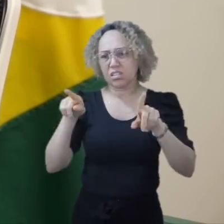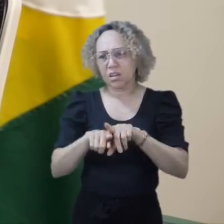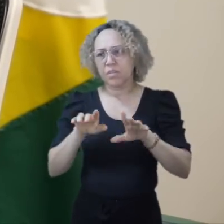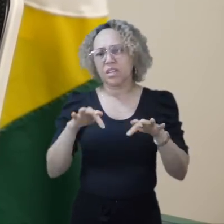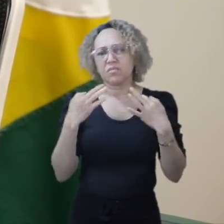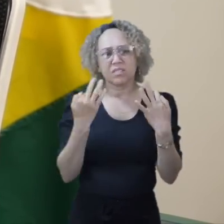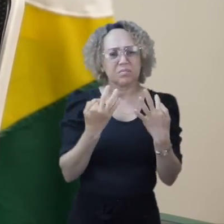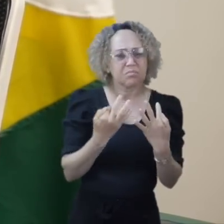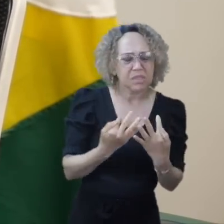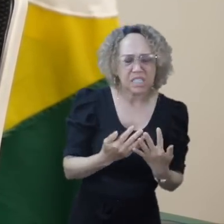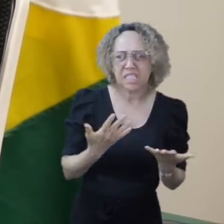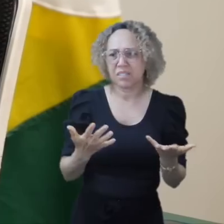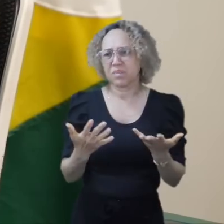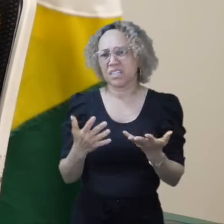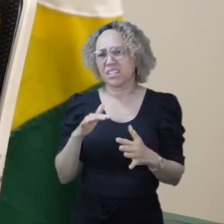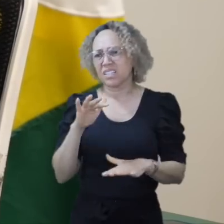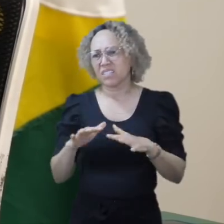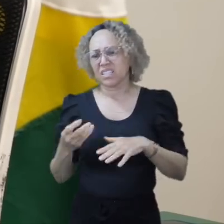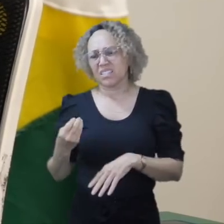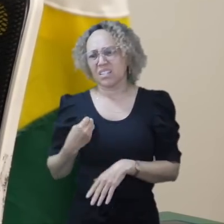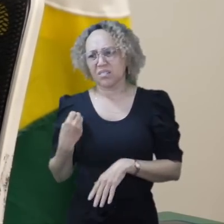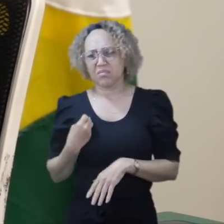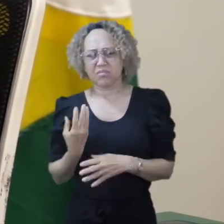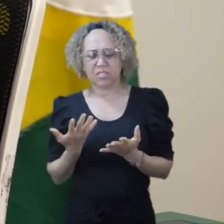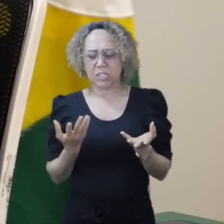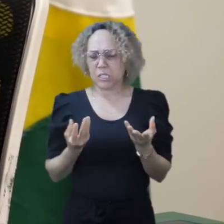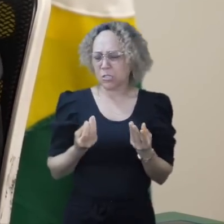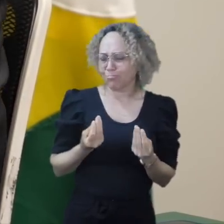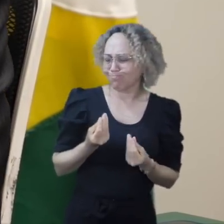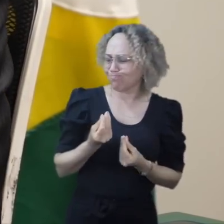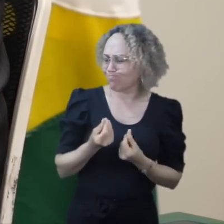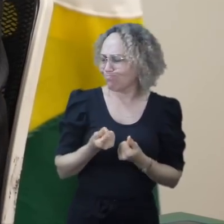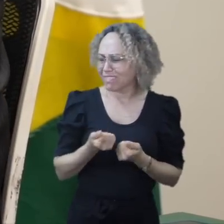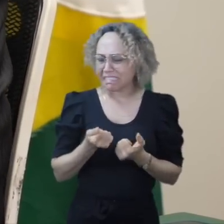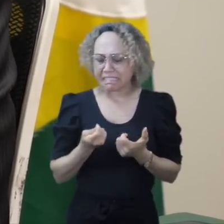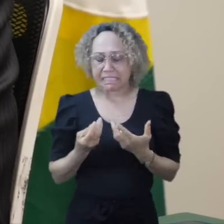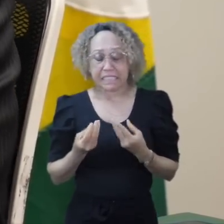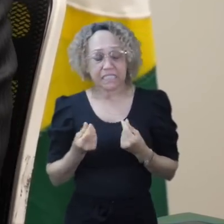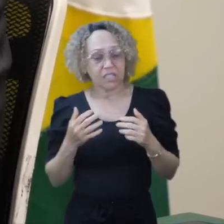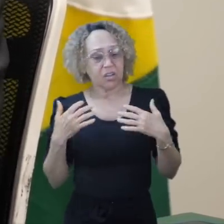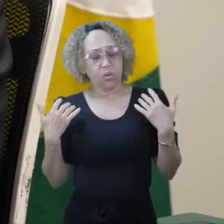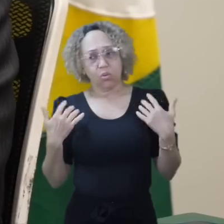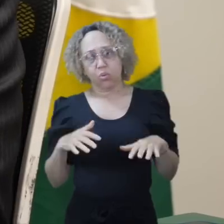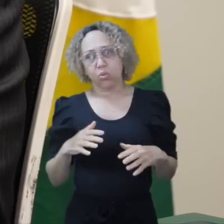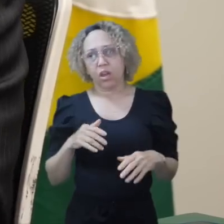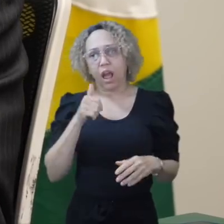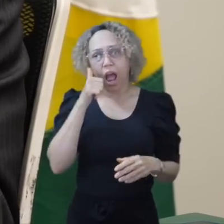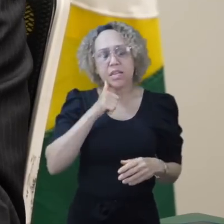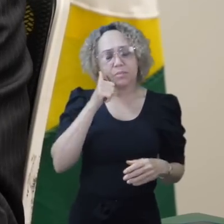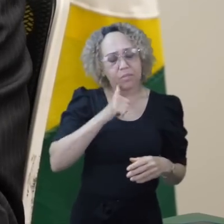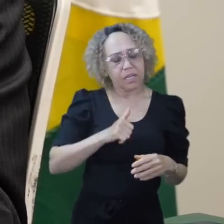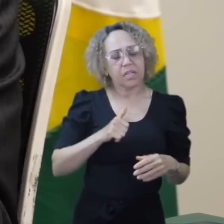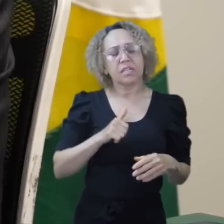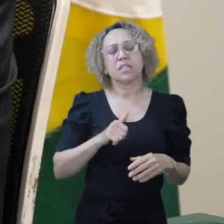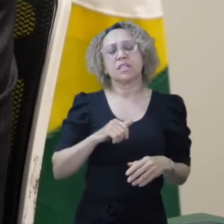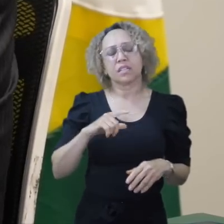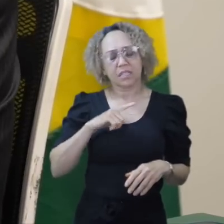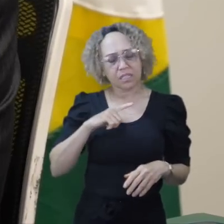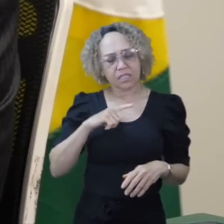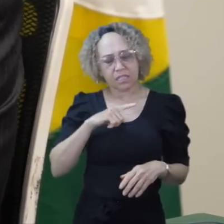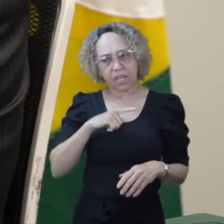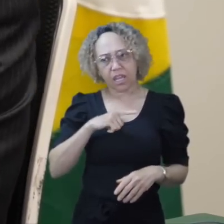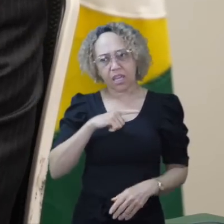em situação muitas vezes degradante, porque não tem sequer o acolhimento dos municípios, né? As mães atípicas. Nós temos